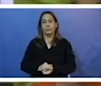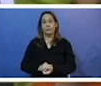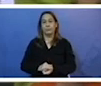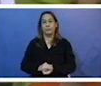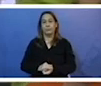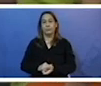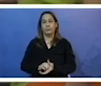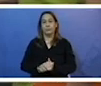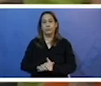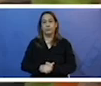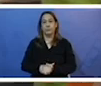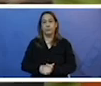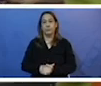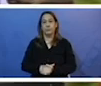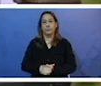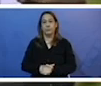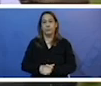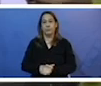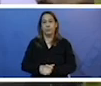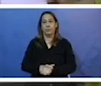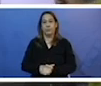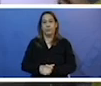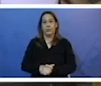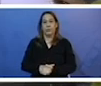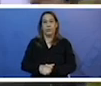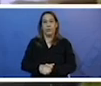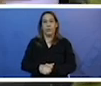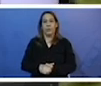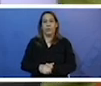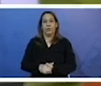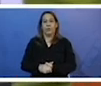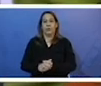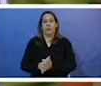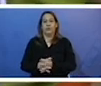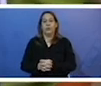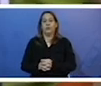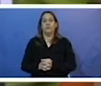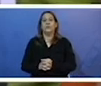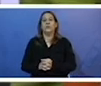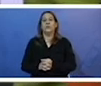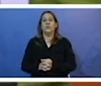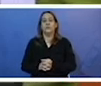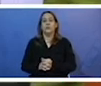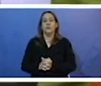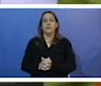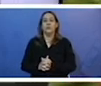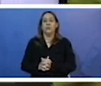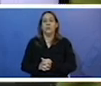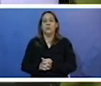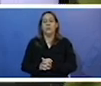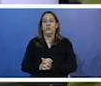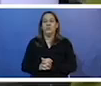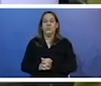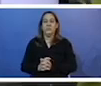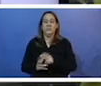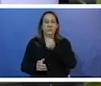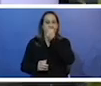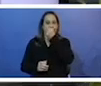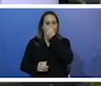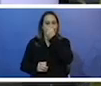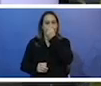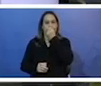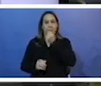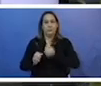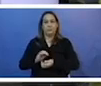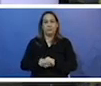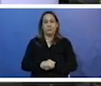bre, o pre, o mon, o gran, o né, o que, o ri, o tá, o tan,